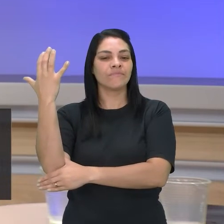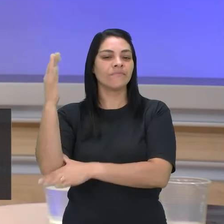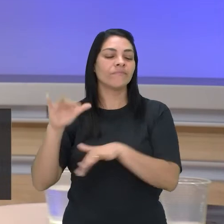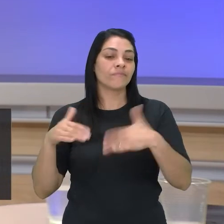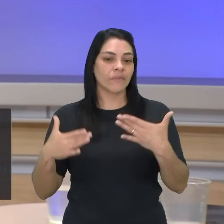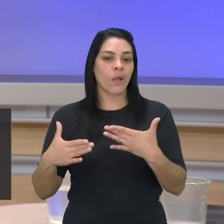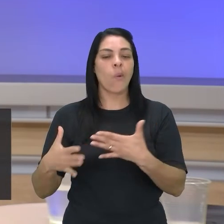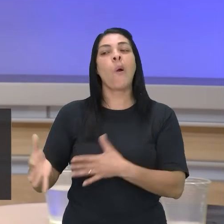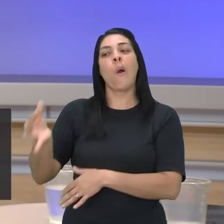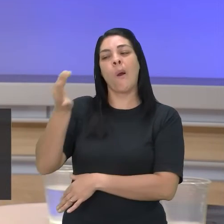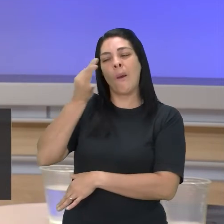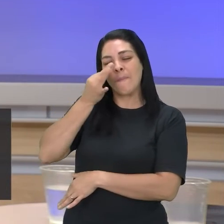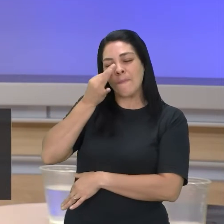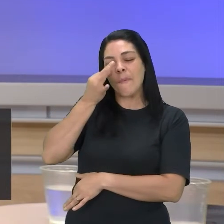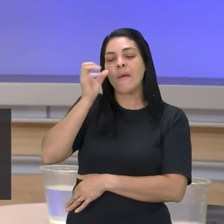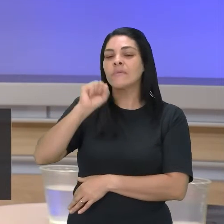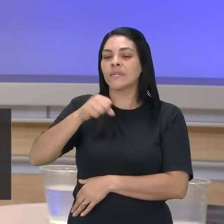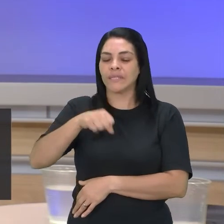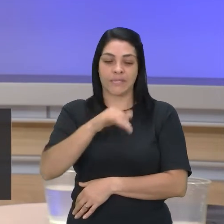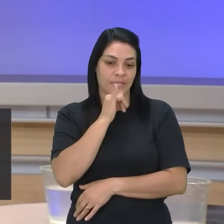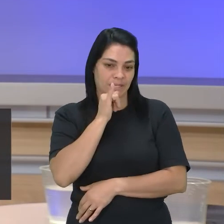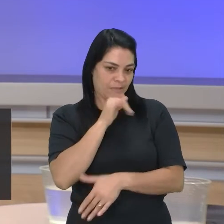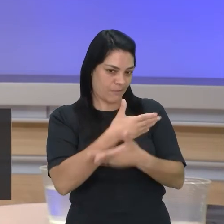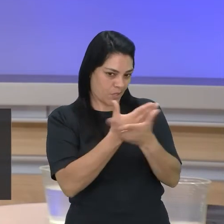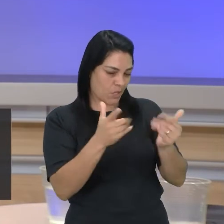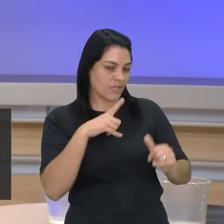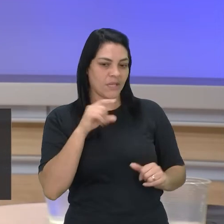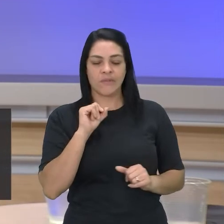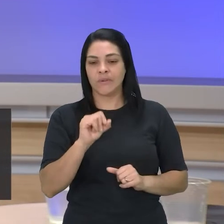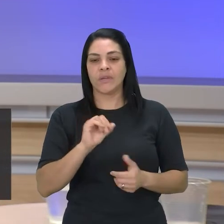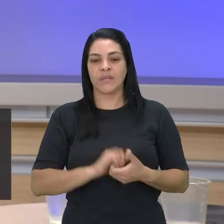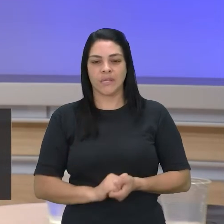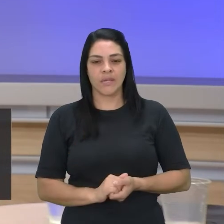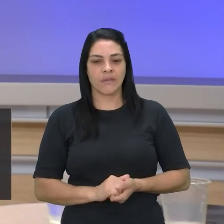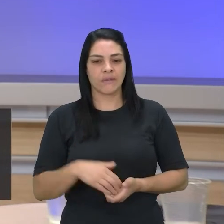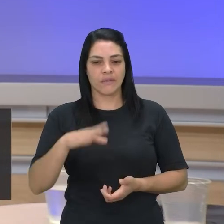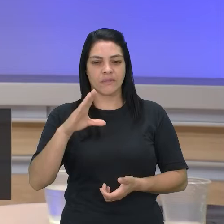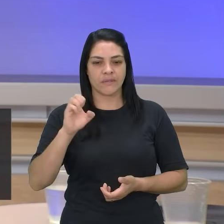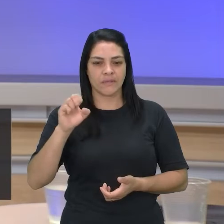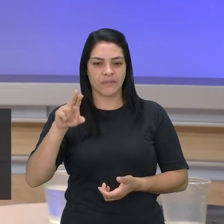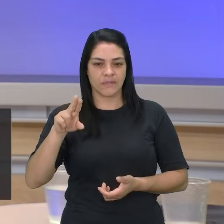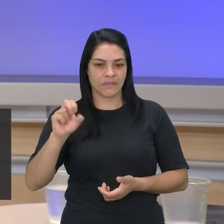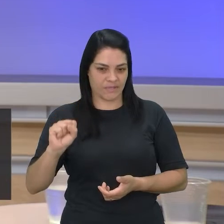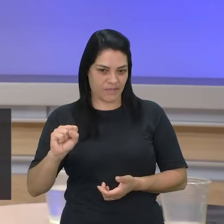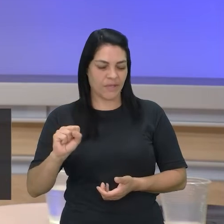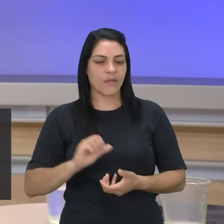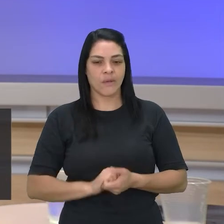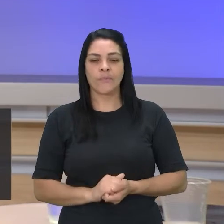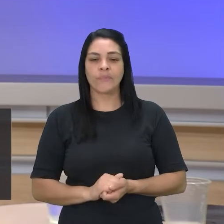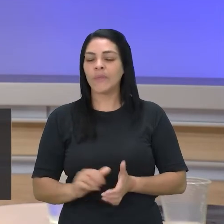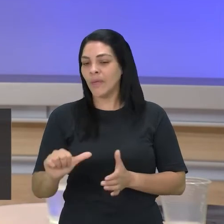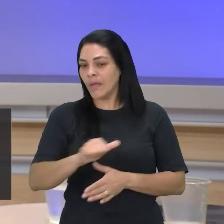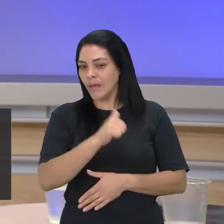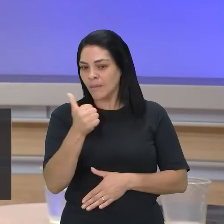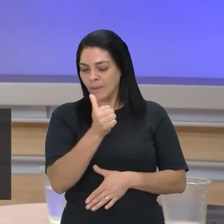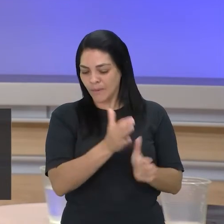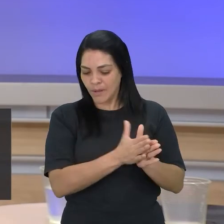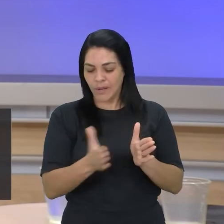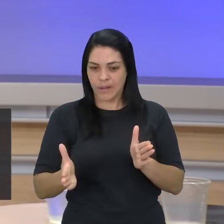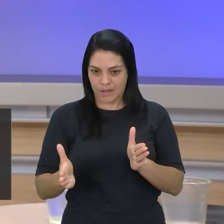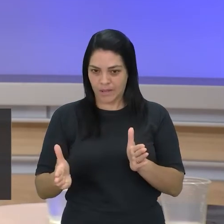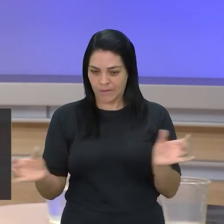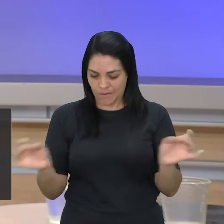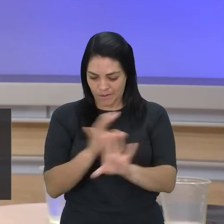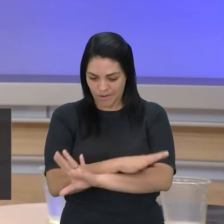eles observam, sim, por exemplo, a gente teve um episódio no Céu Alto Alegre em que a primeira etapa após o